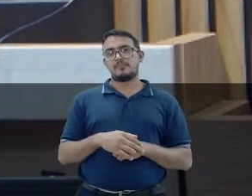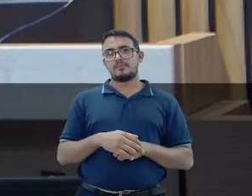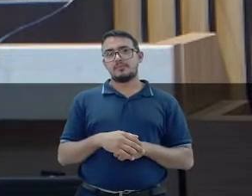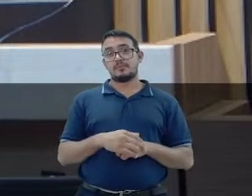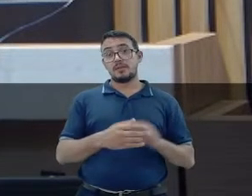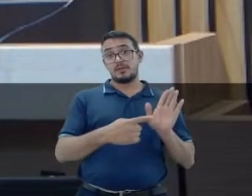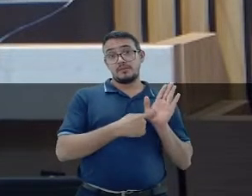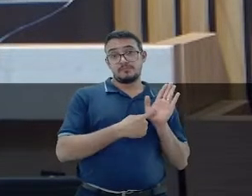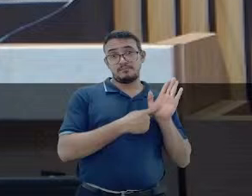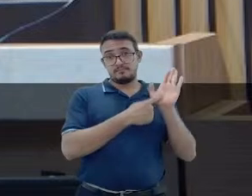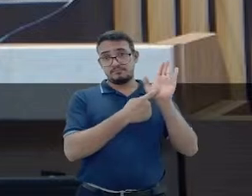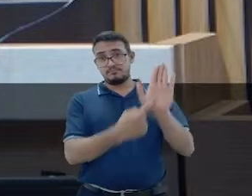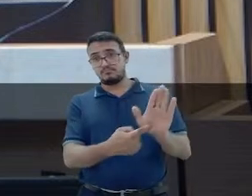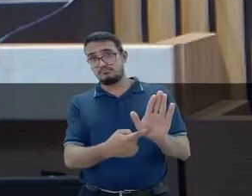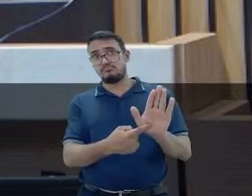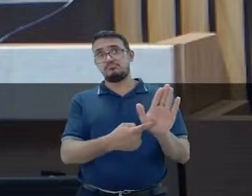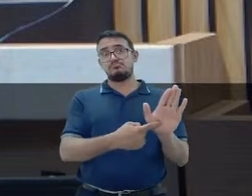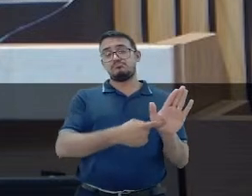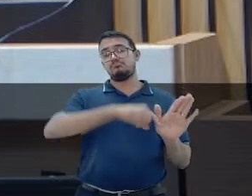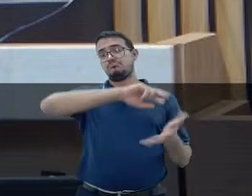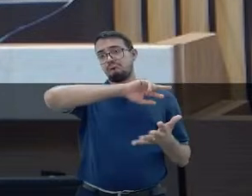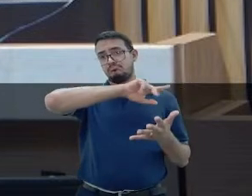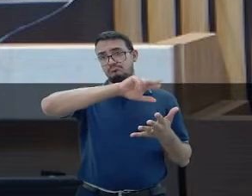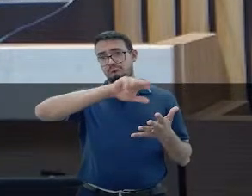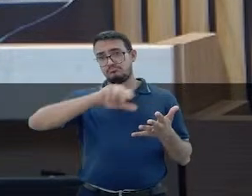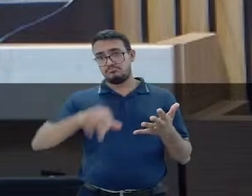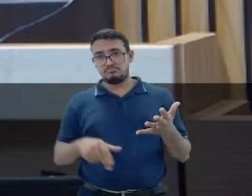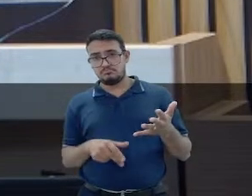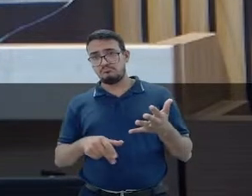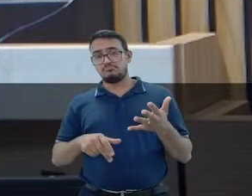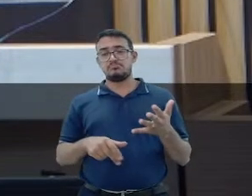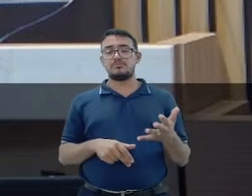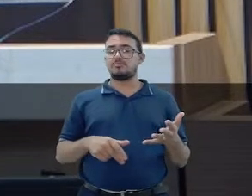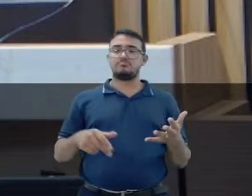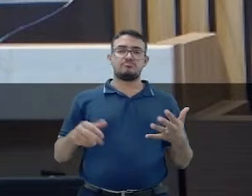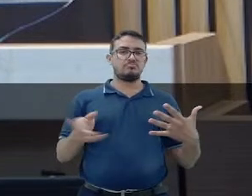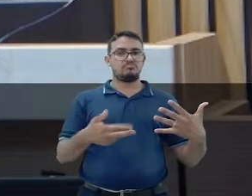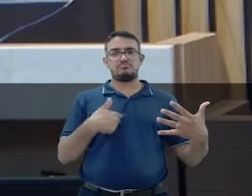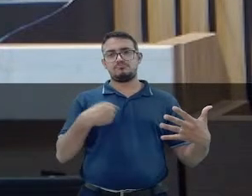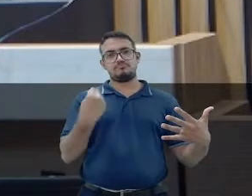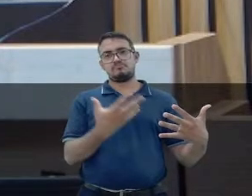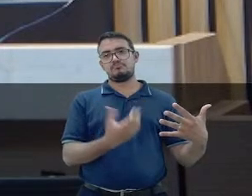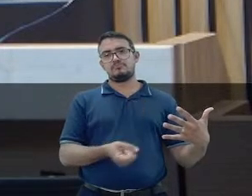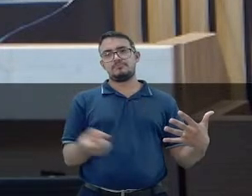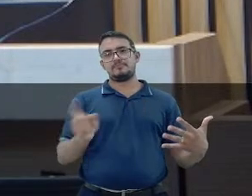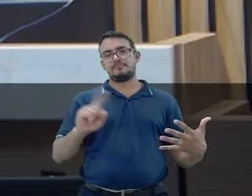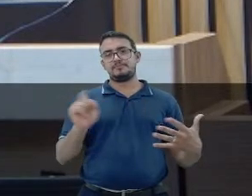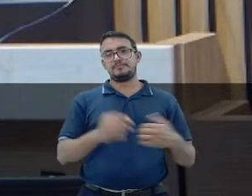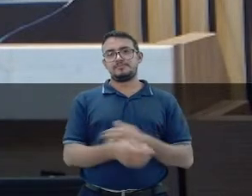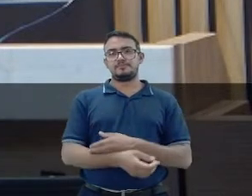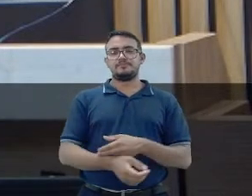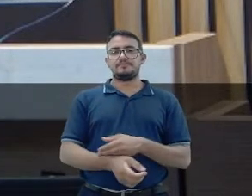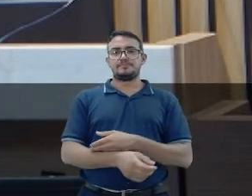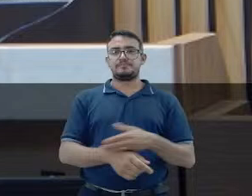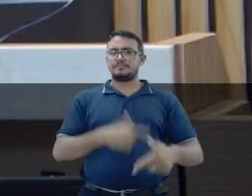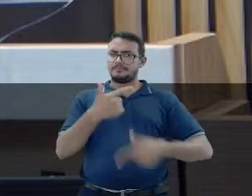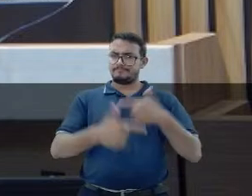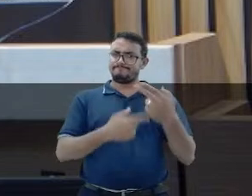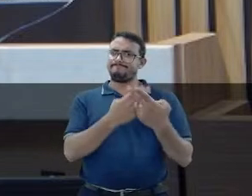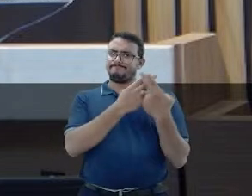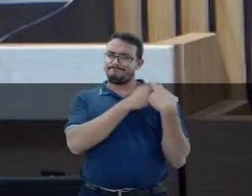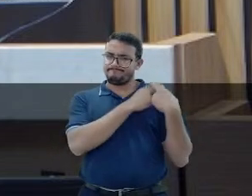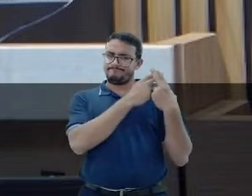devidas. Então, nessa linha, eu nego provimento ao recurso. Quanto ao acúmulo de função,